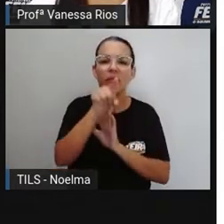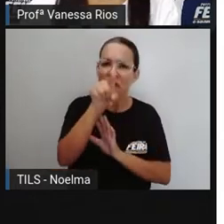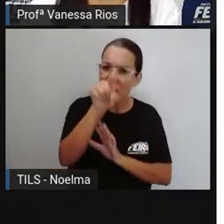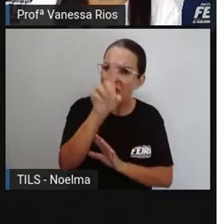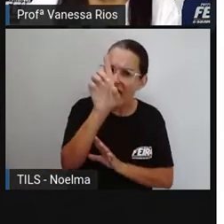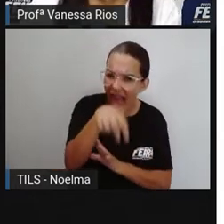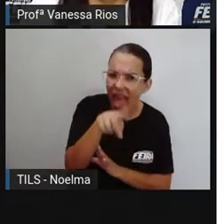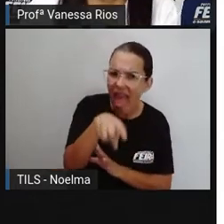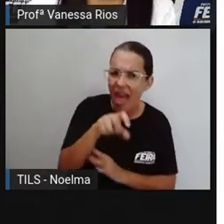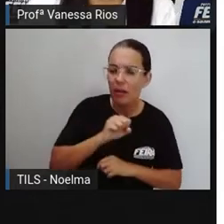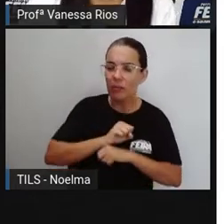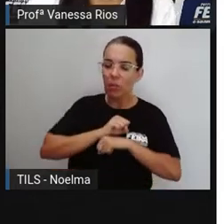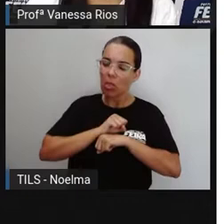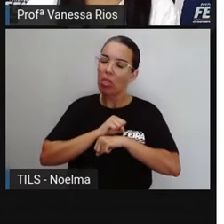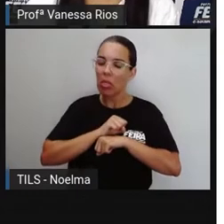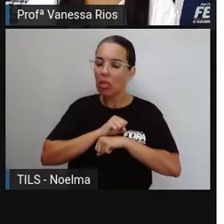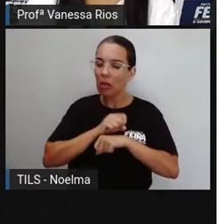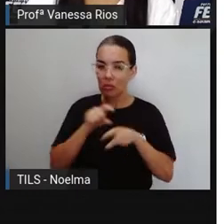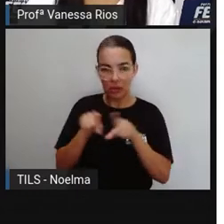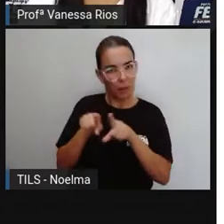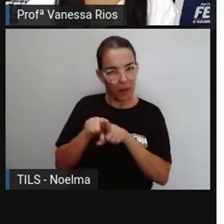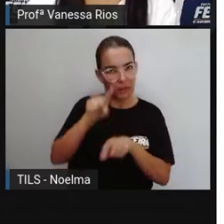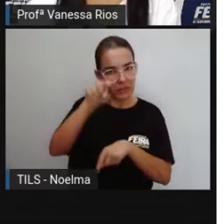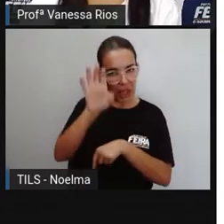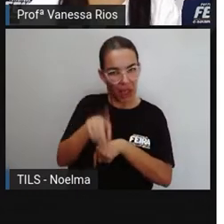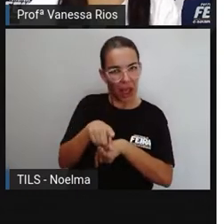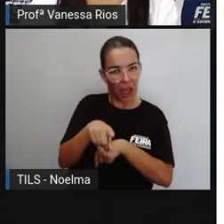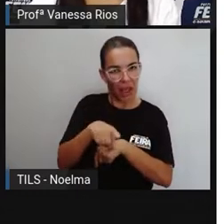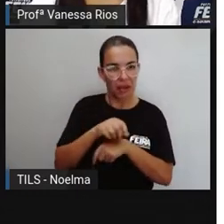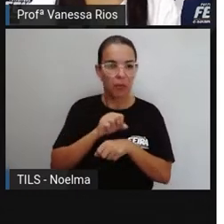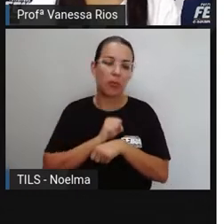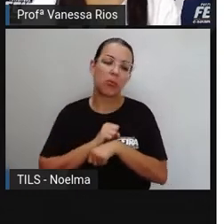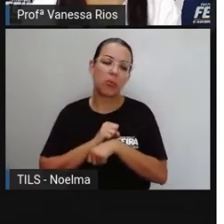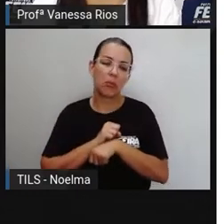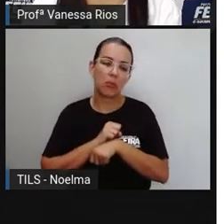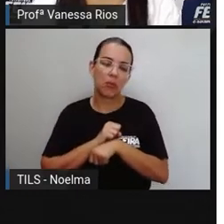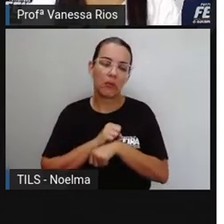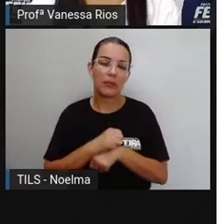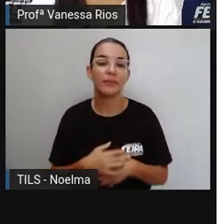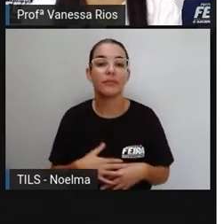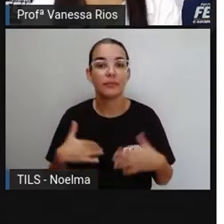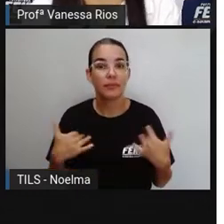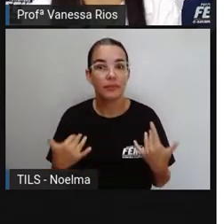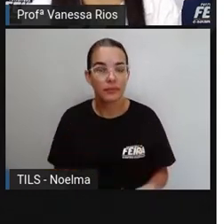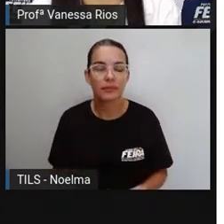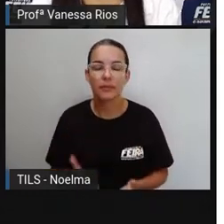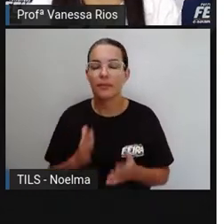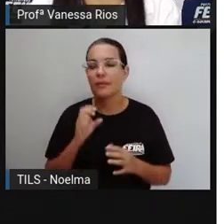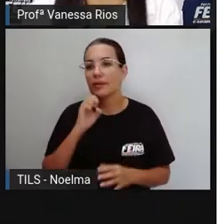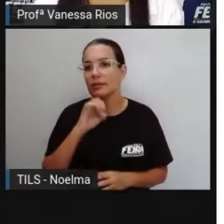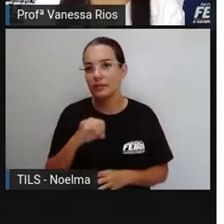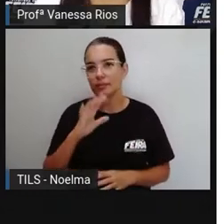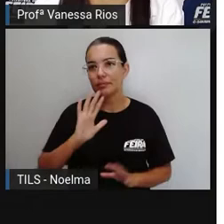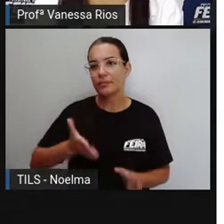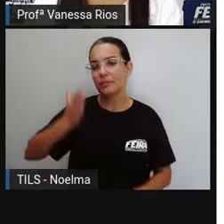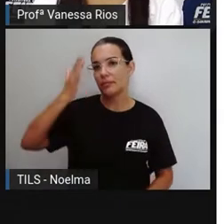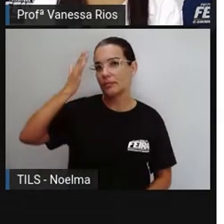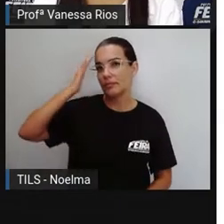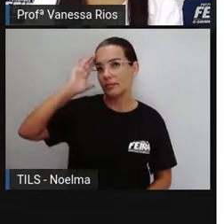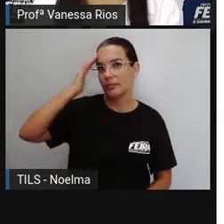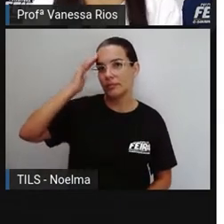é sedentário? Quando a gente compreende aí o sedentarismo como essa prática, né, de